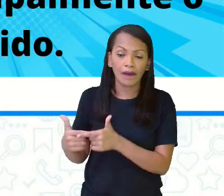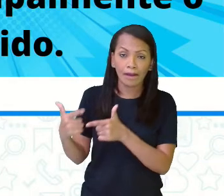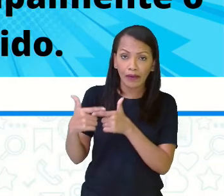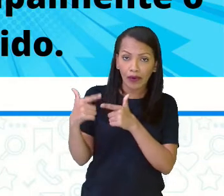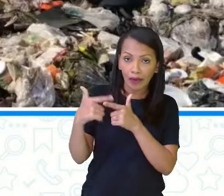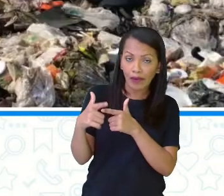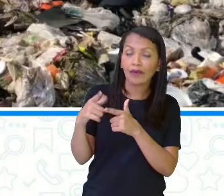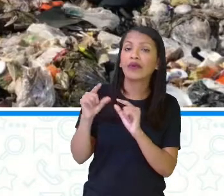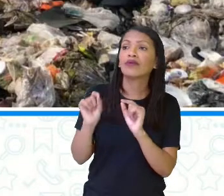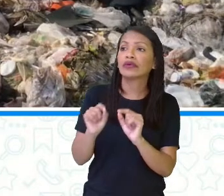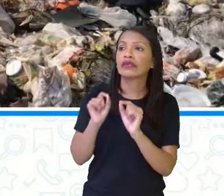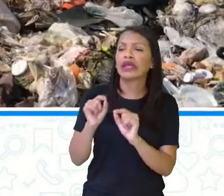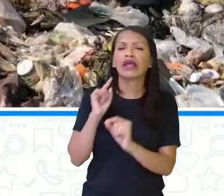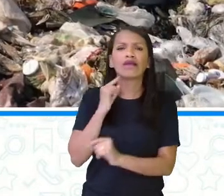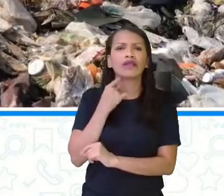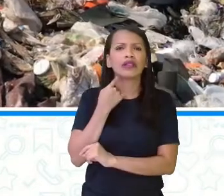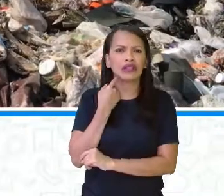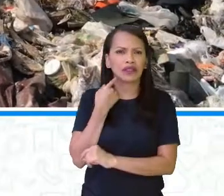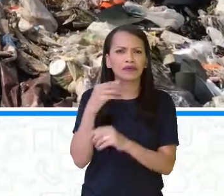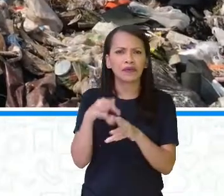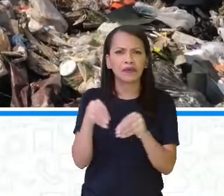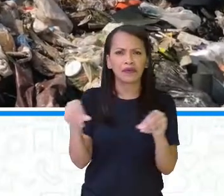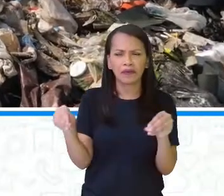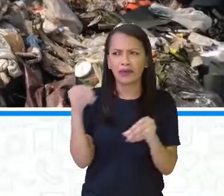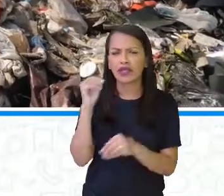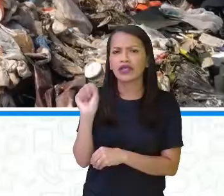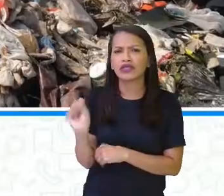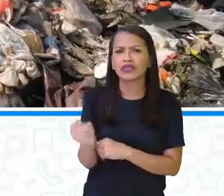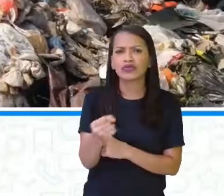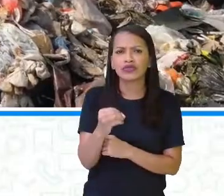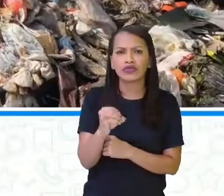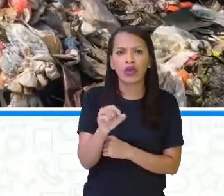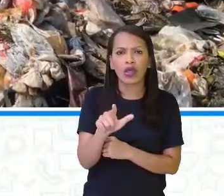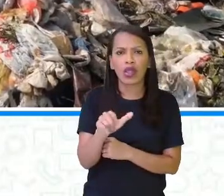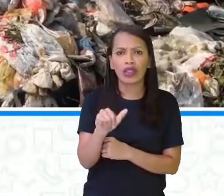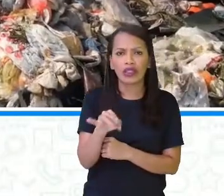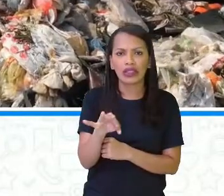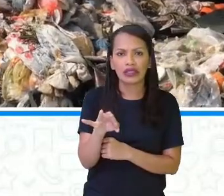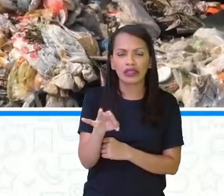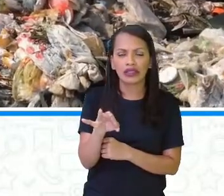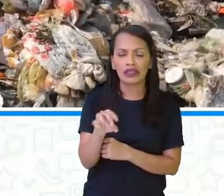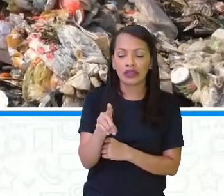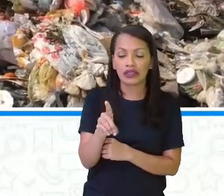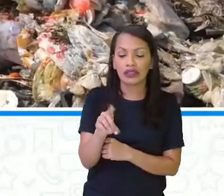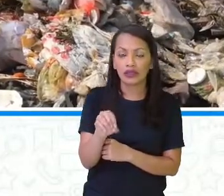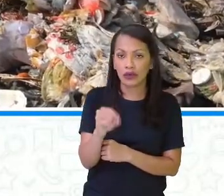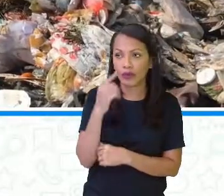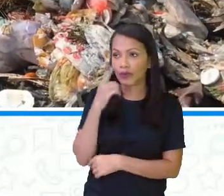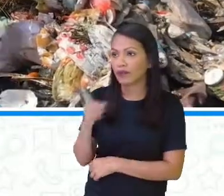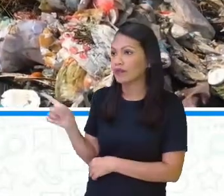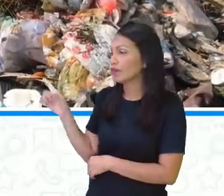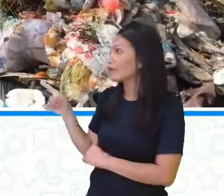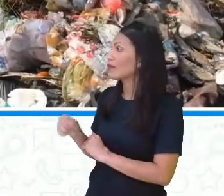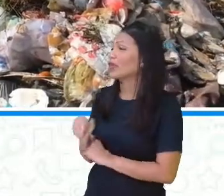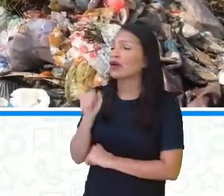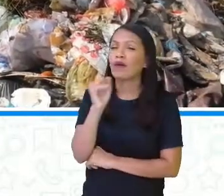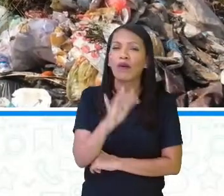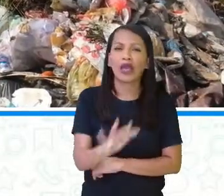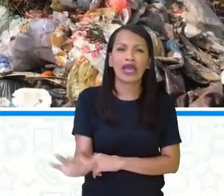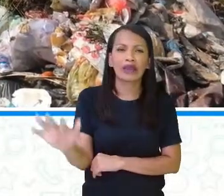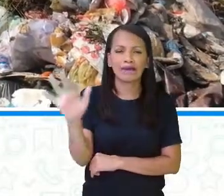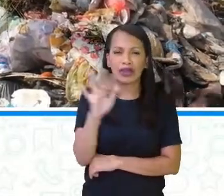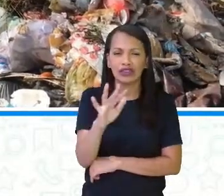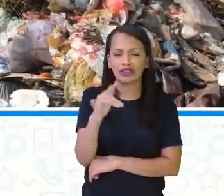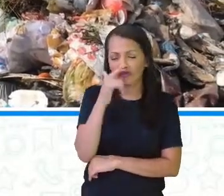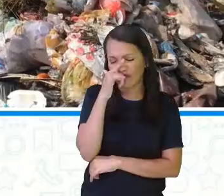a questão do lixo, principalmente o sólido. Essa imagem aí é muito feia, não é? São